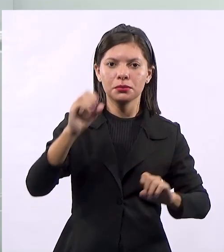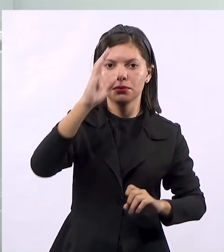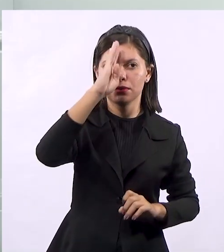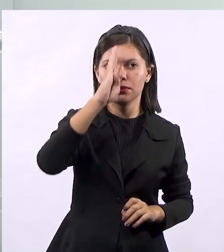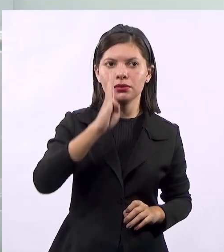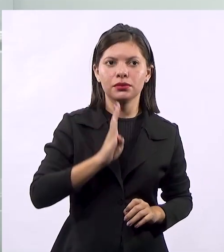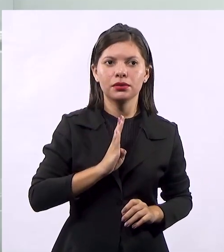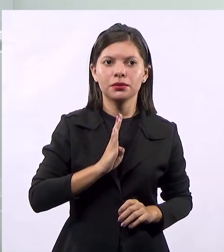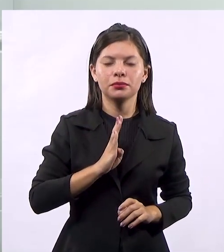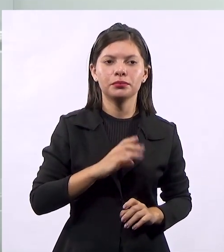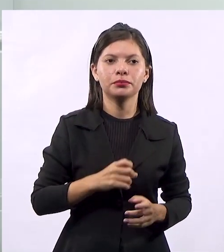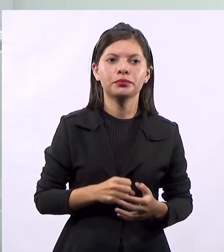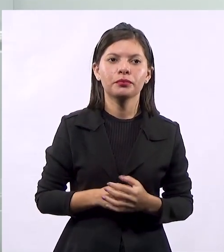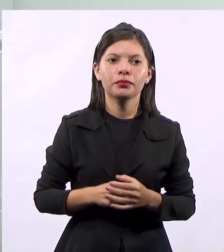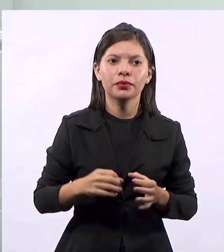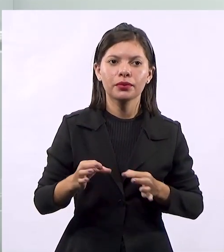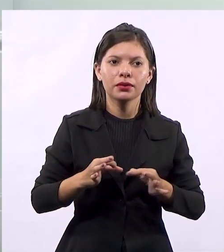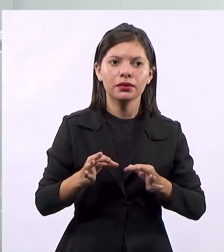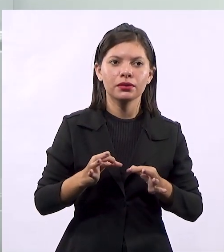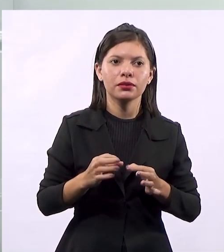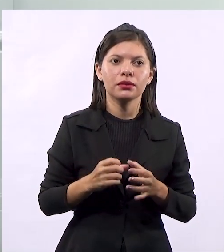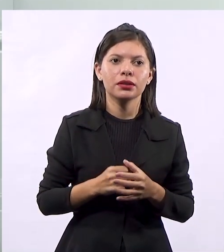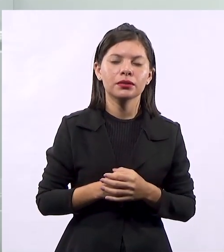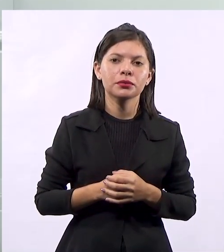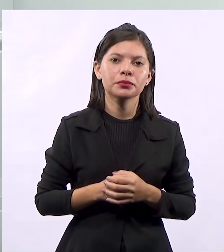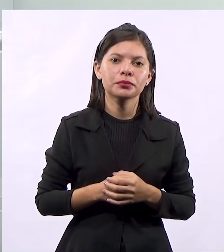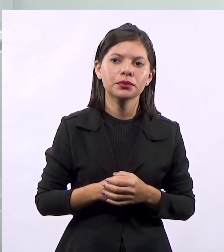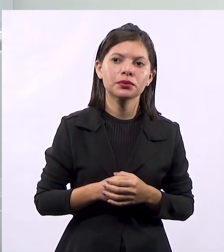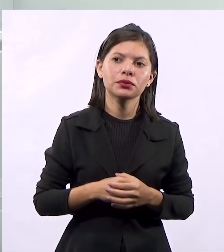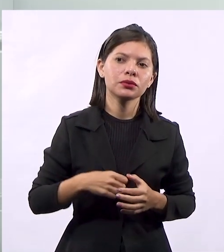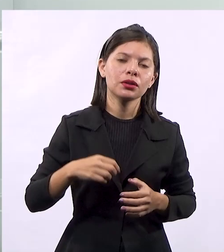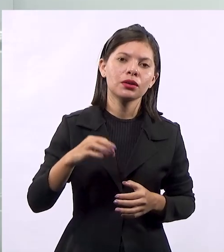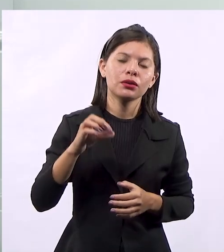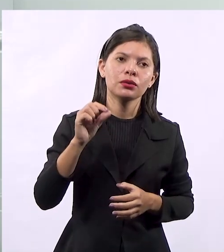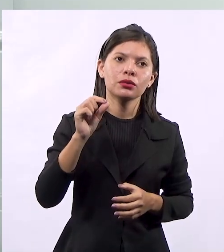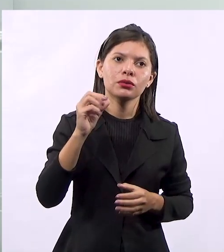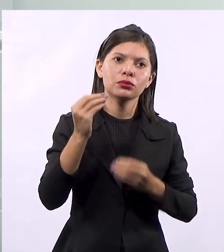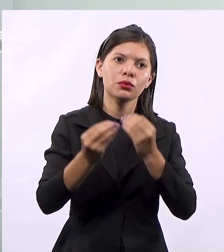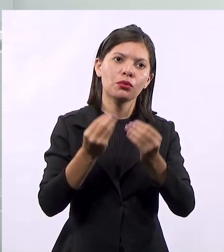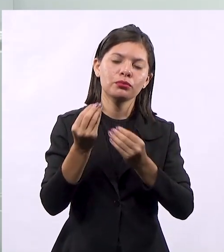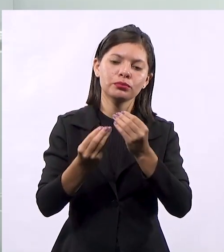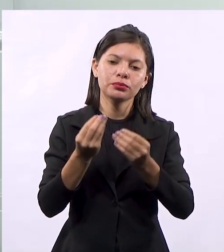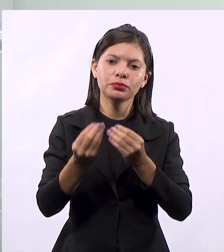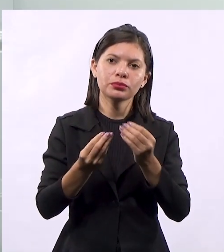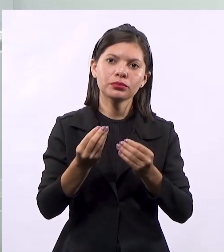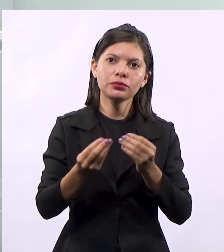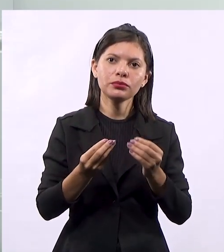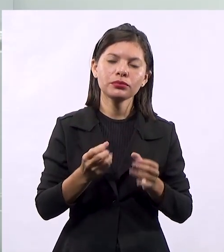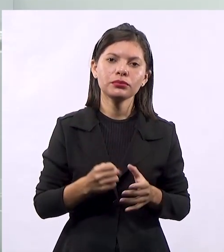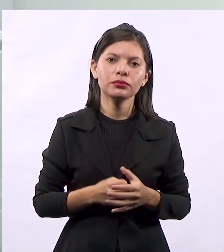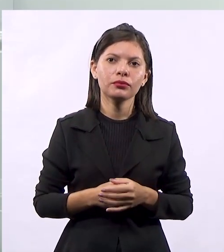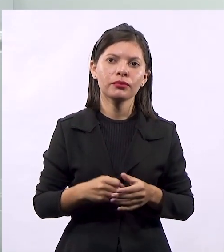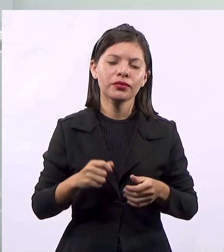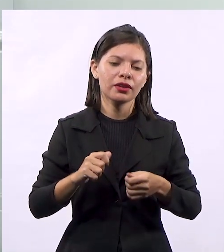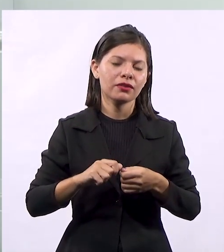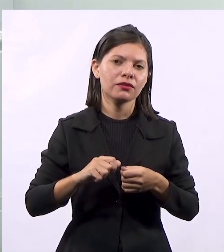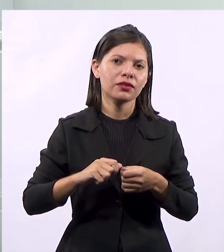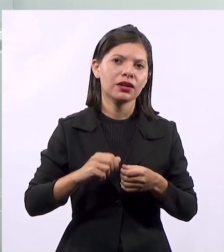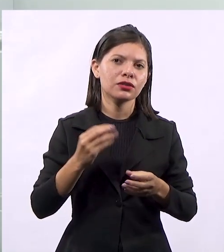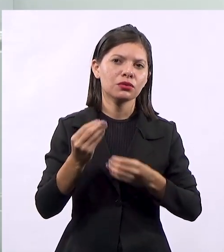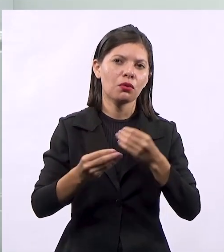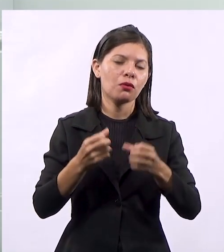a organização do sistema educacional brasileiro. Como que ele é organizado, como ele é dividido e como que ele